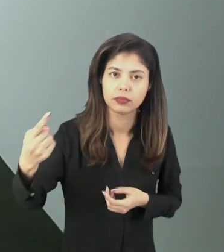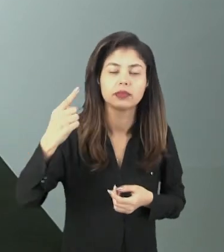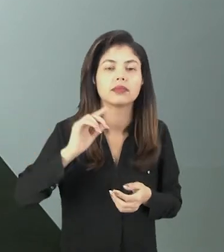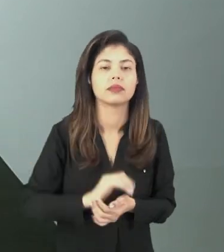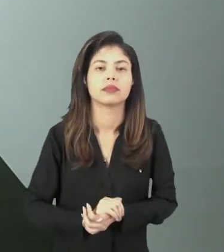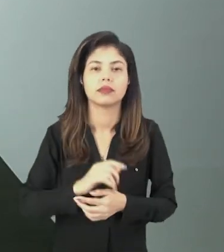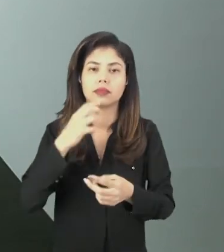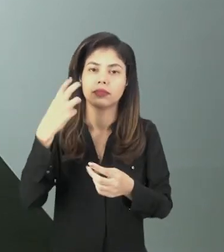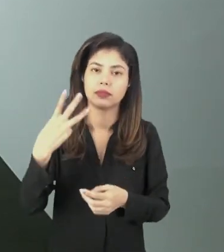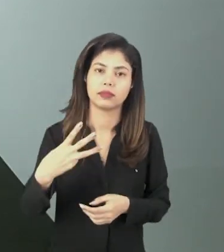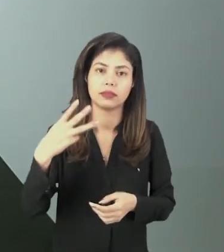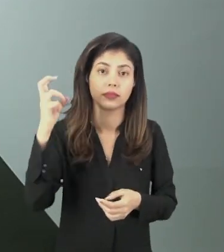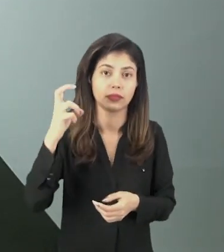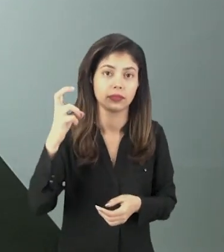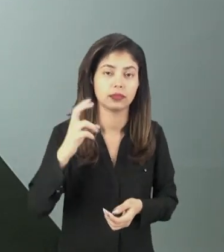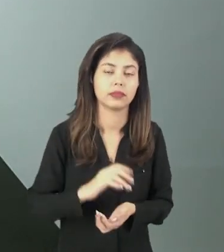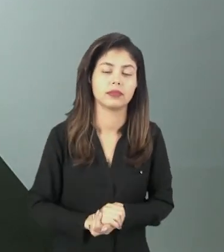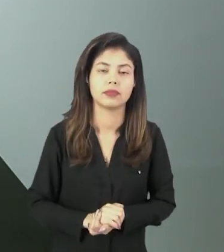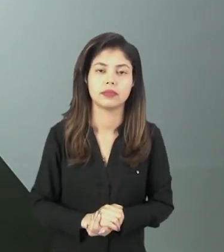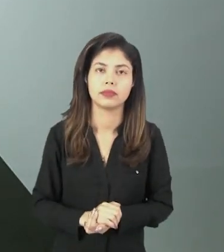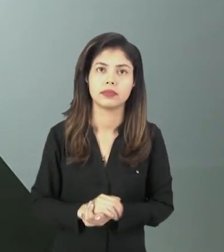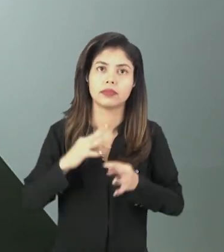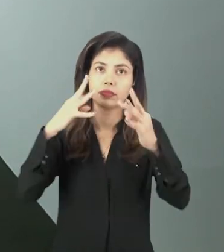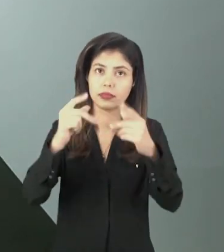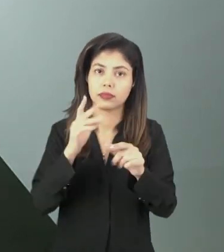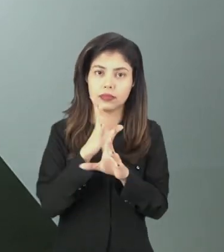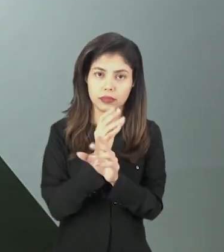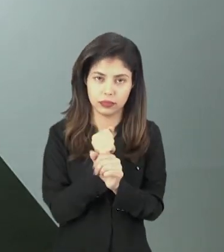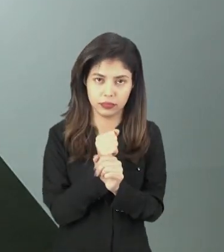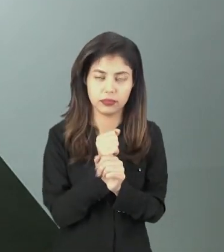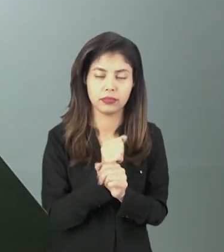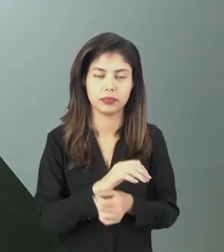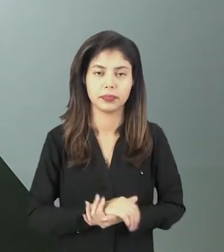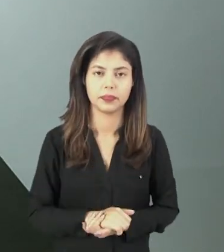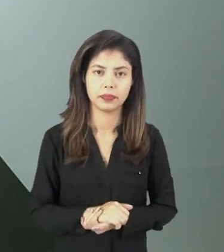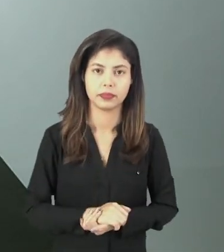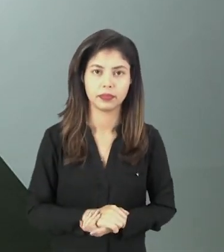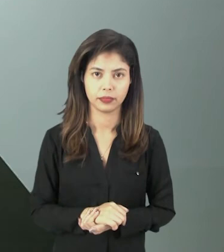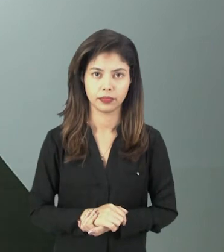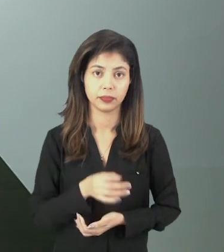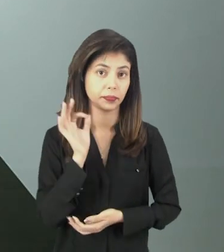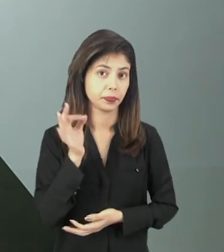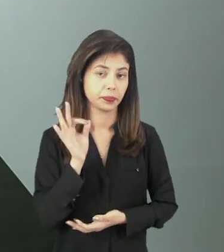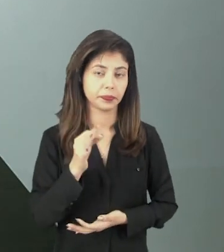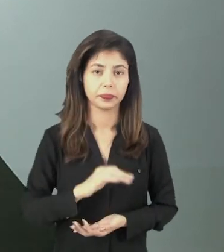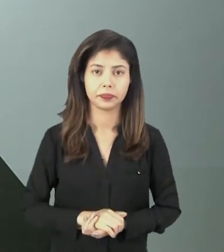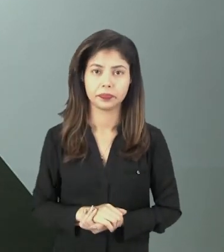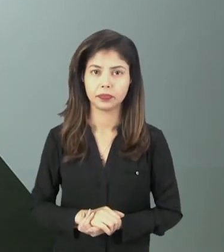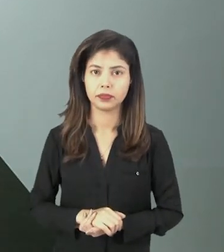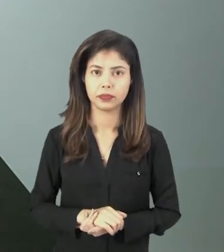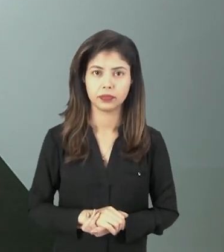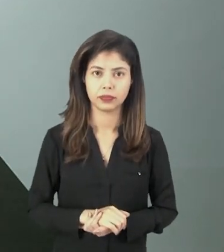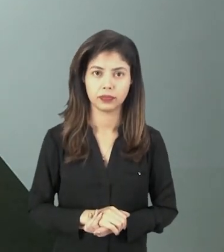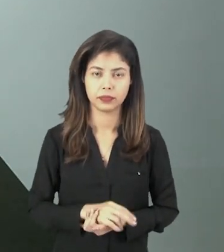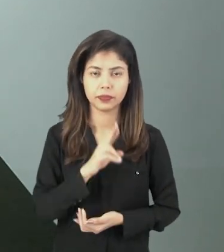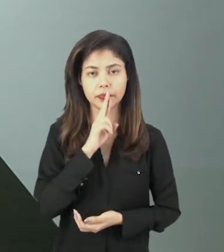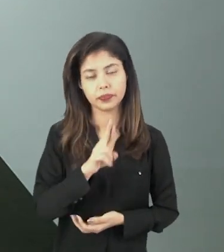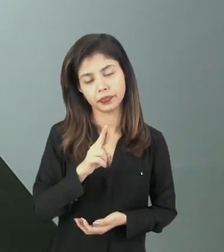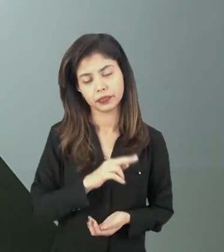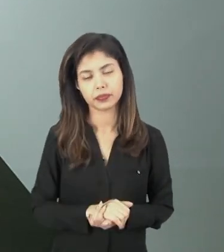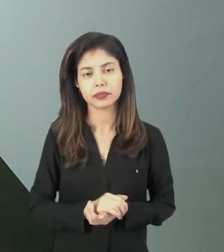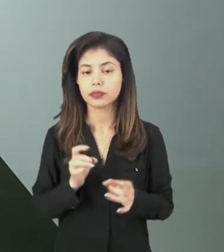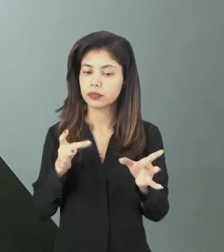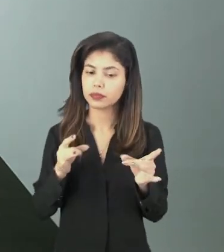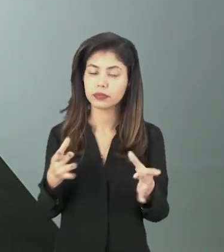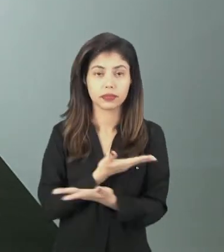multiplica vezes 10 e depois vezes assim depois pega o total e encontra a resposta certinho são formas de calcular